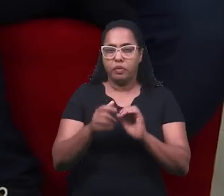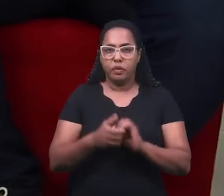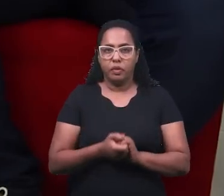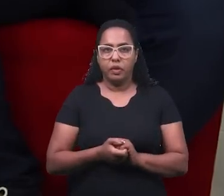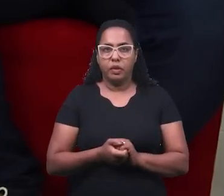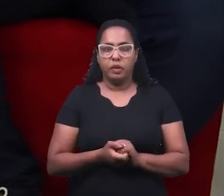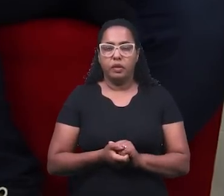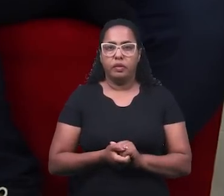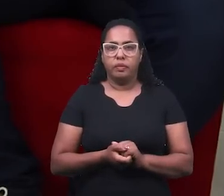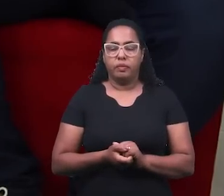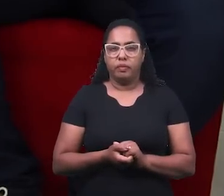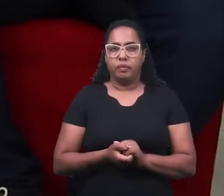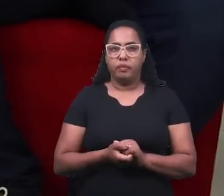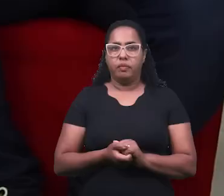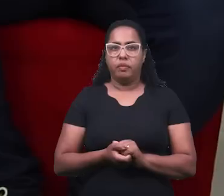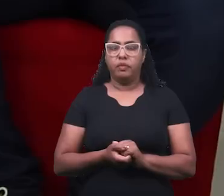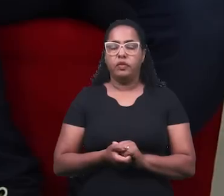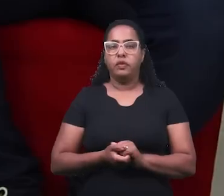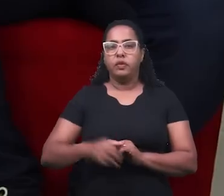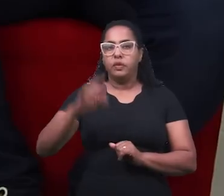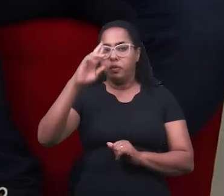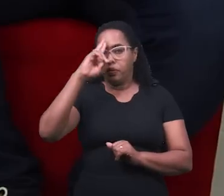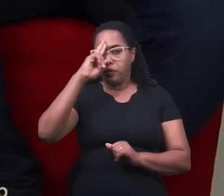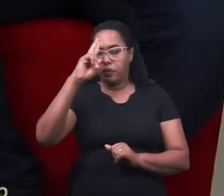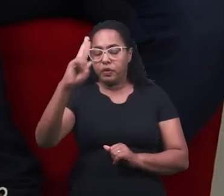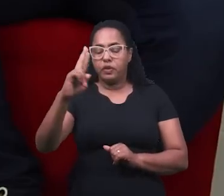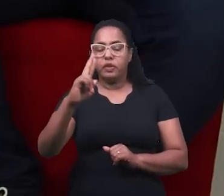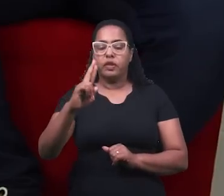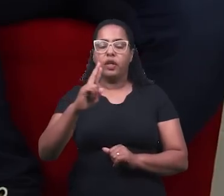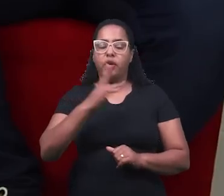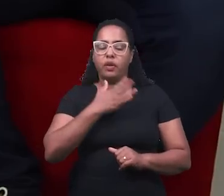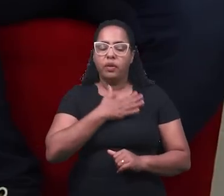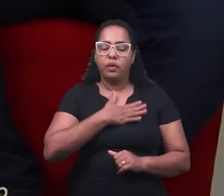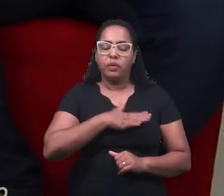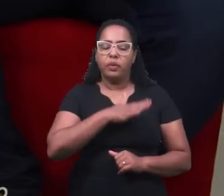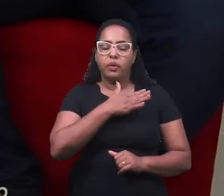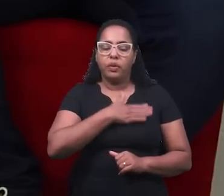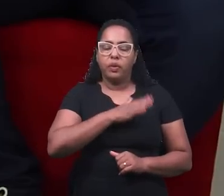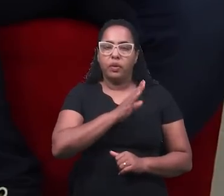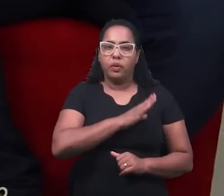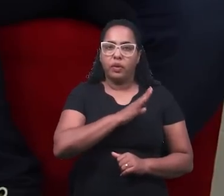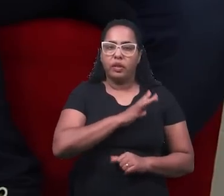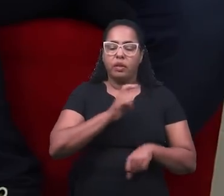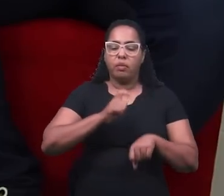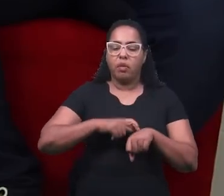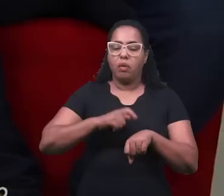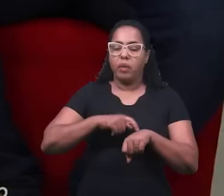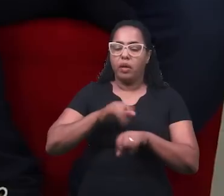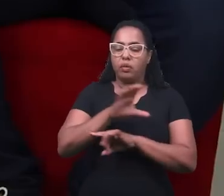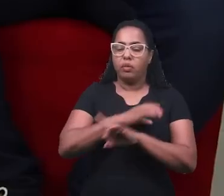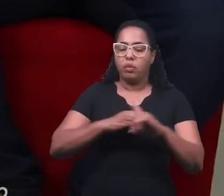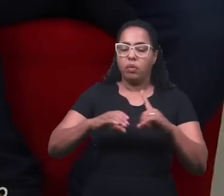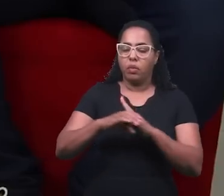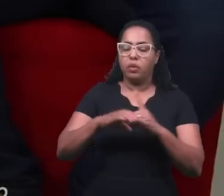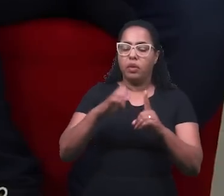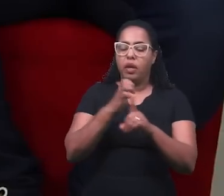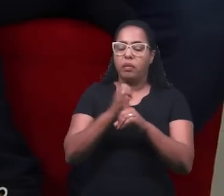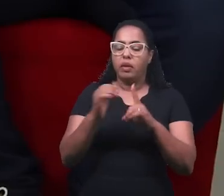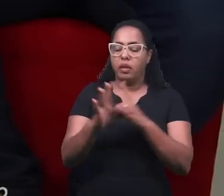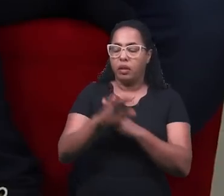volta à Nova Zelândia. E o Senhor acalmou nossos corações quando o Senhor me deu uma revelação dentro do culto da Escola